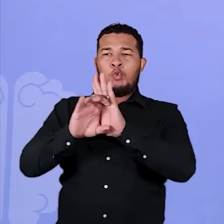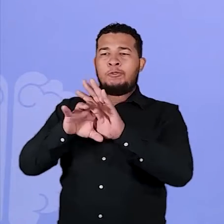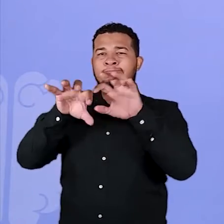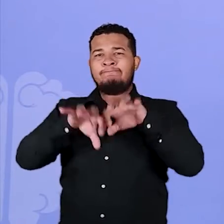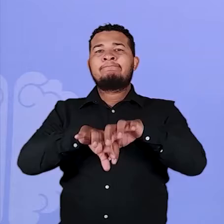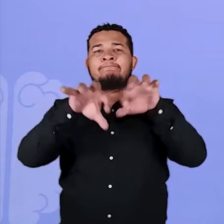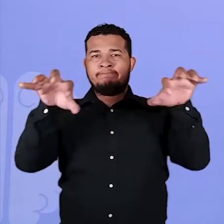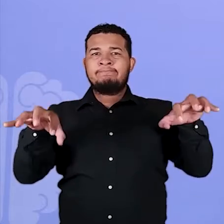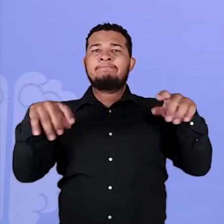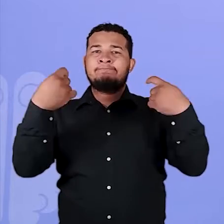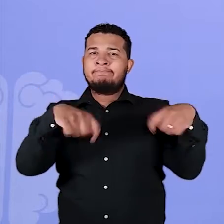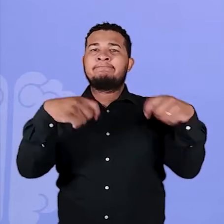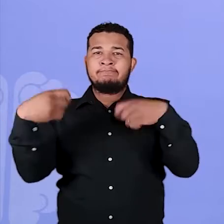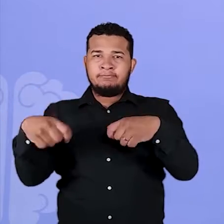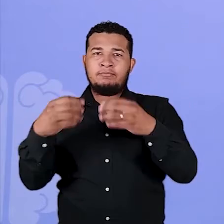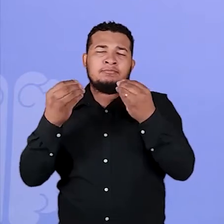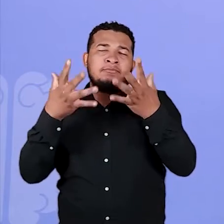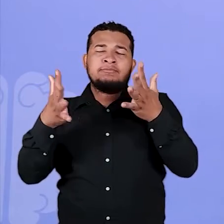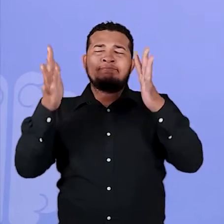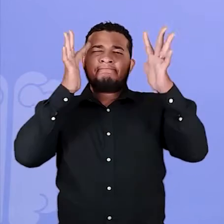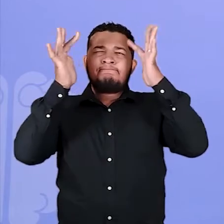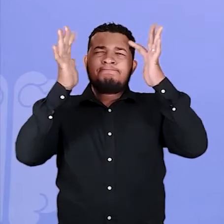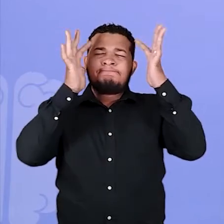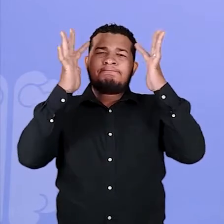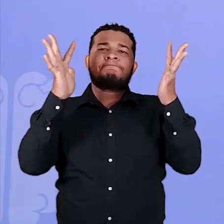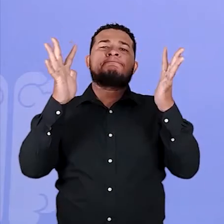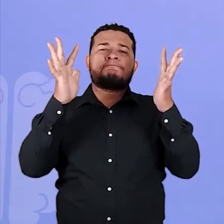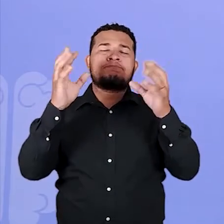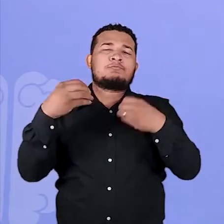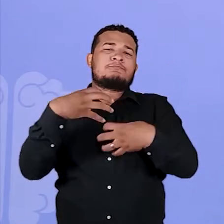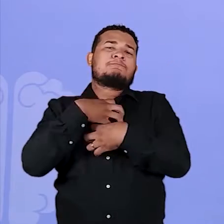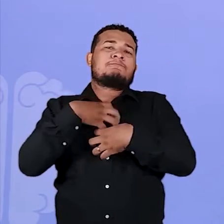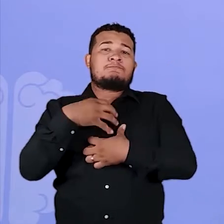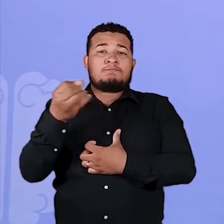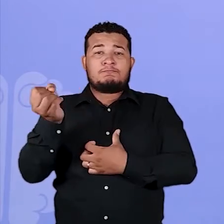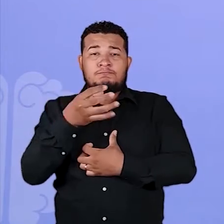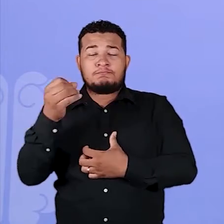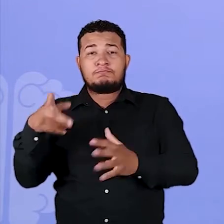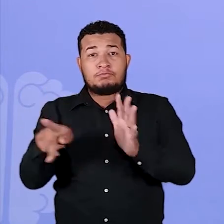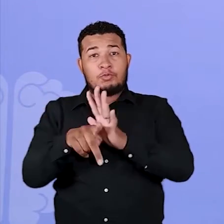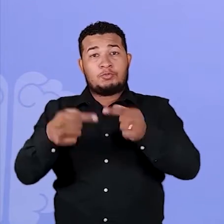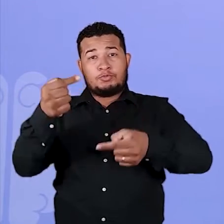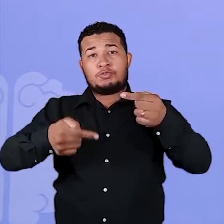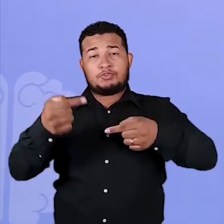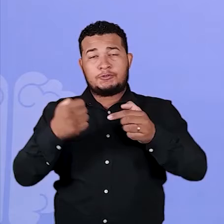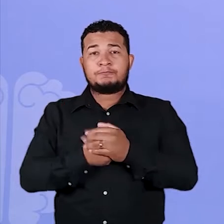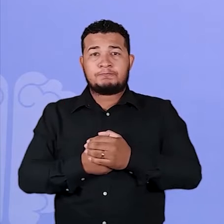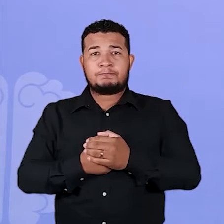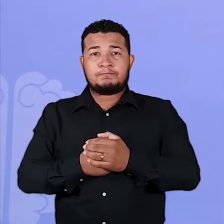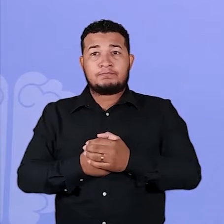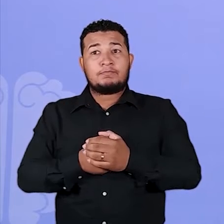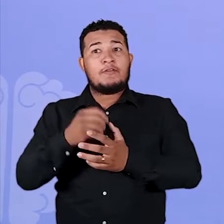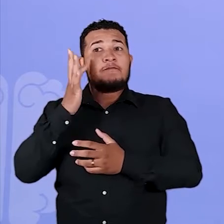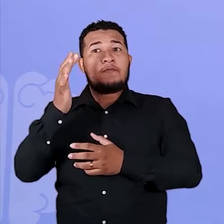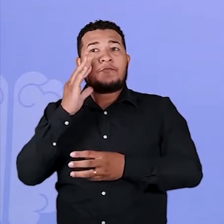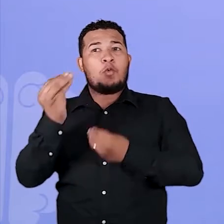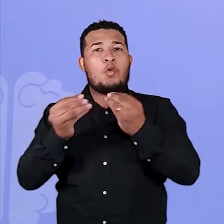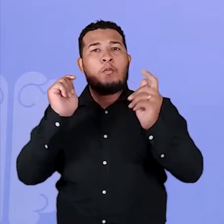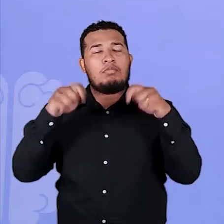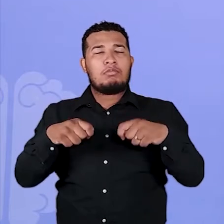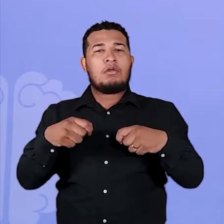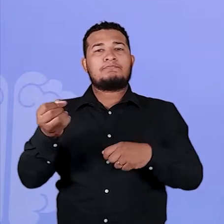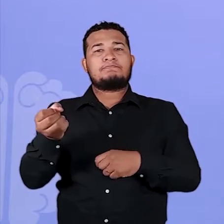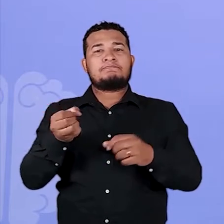separar ética e política para pensar uma nova forma de fazer política, para pensar uma forma de fazer